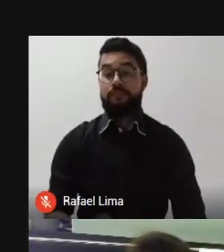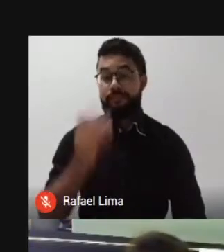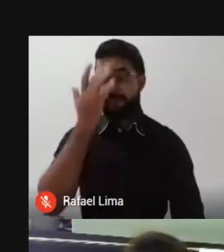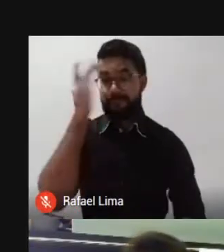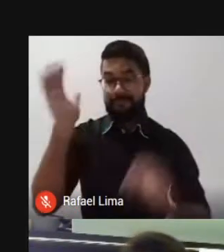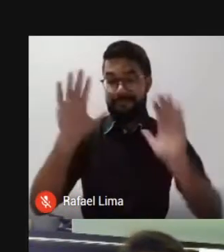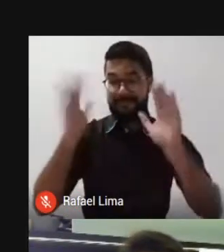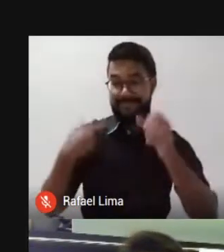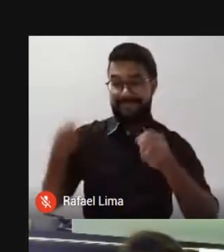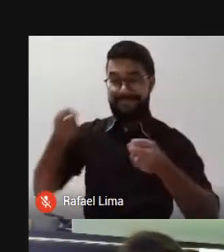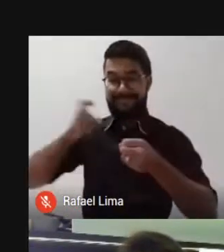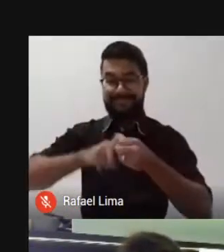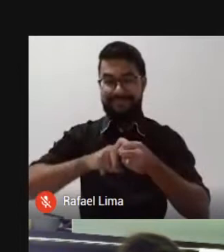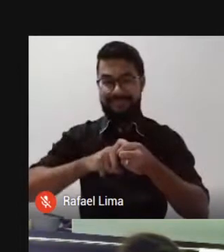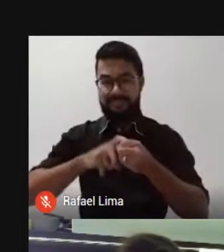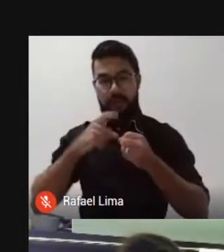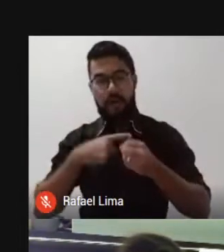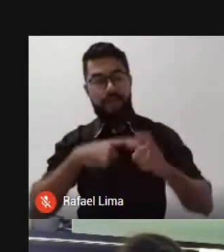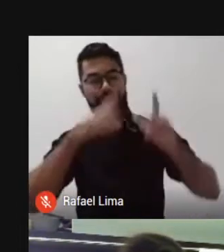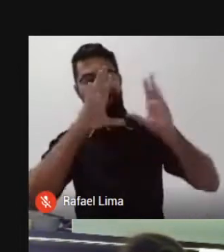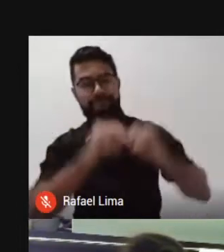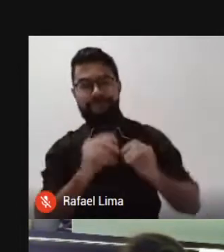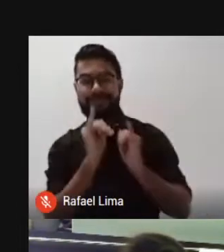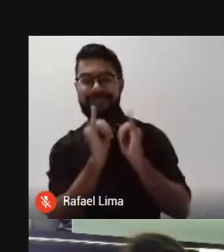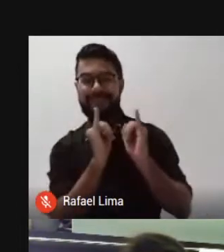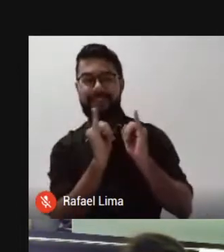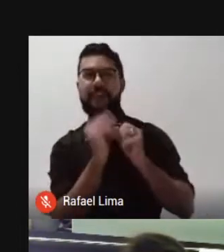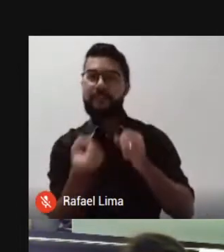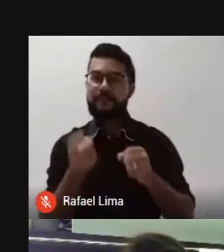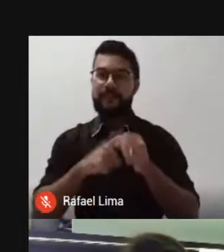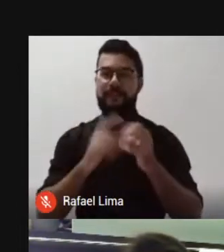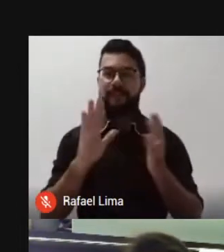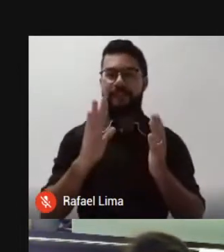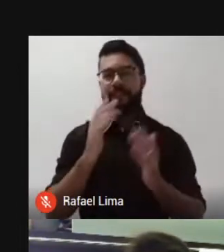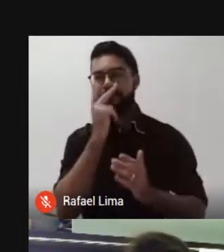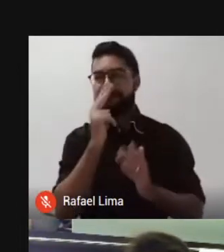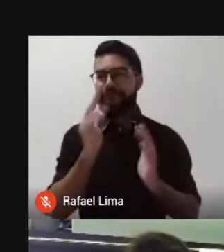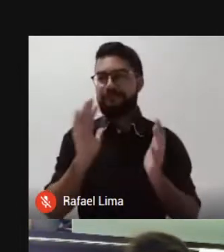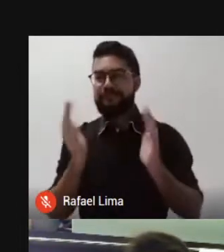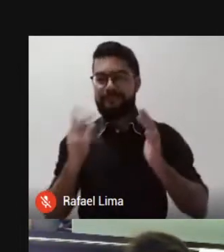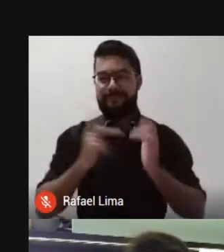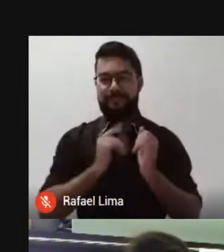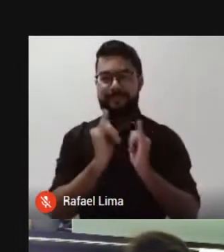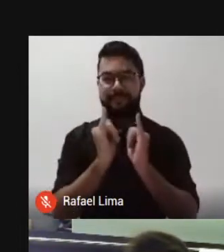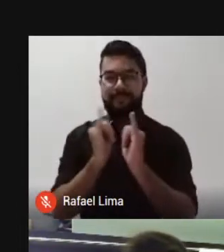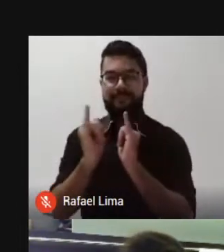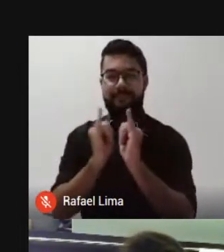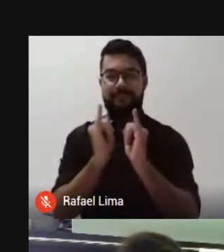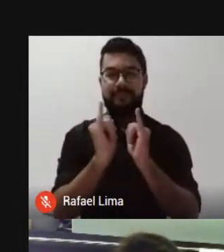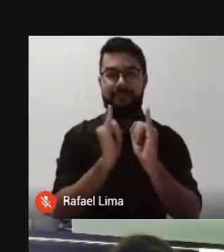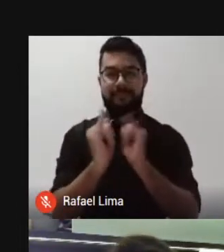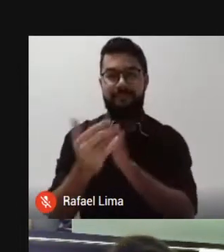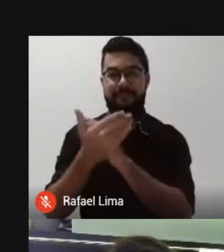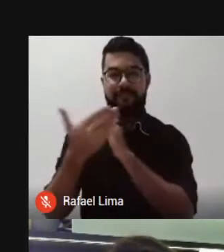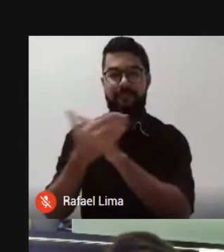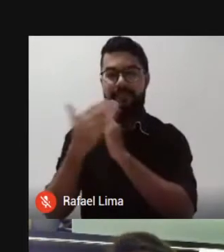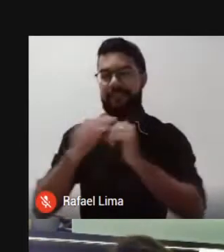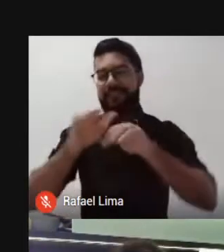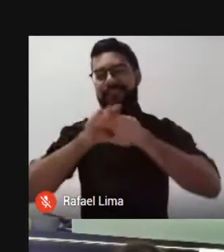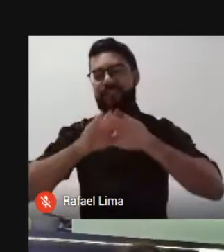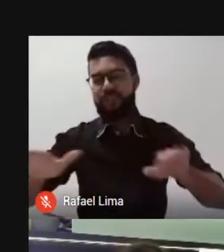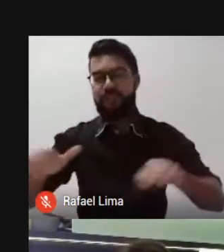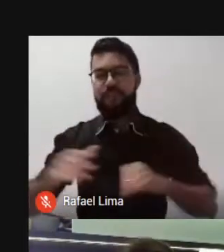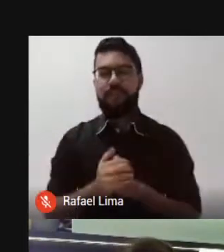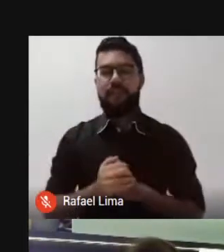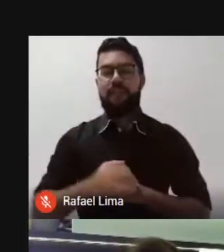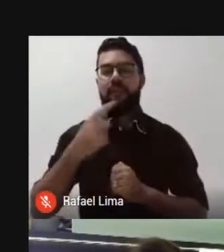estou de volta. Caímos de novo, parece que meio para lá, meio para cá, a internet sempre dá um probleminha, faz parte do processo. Eu voltei aqui alguns